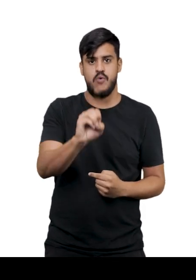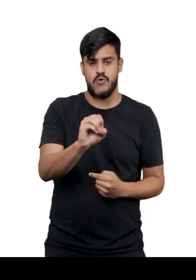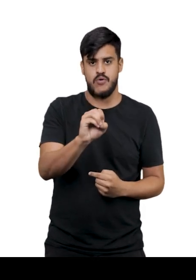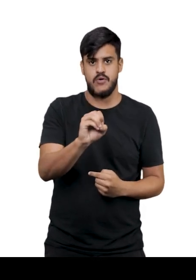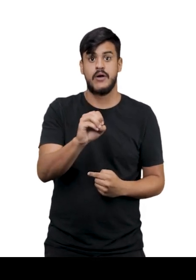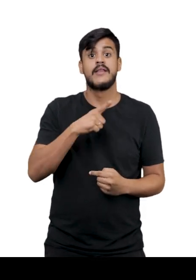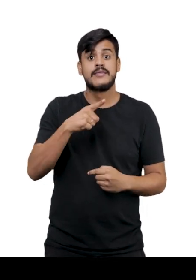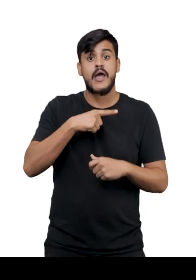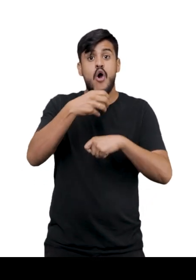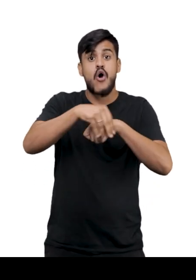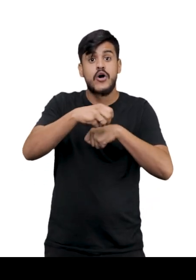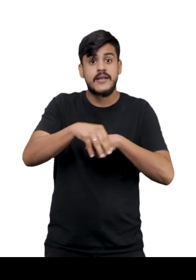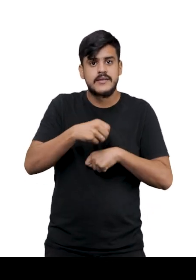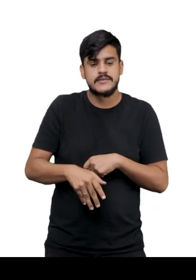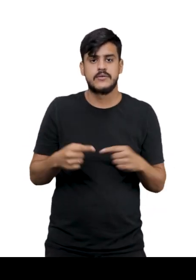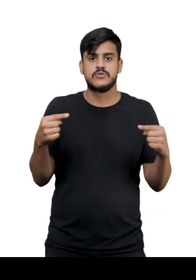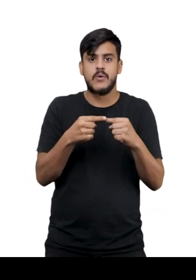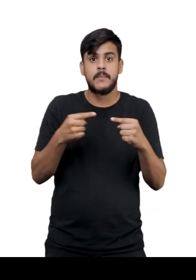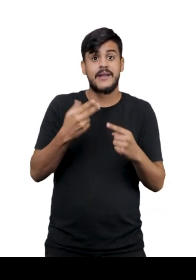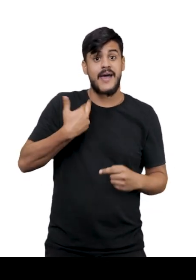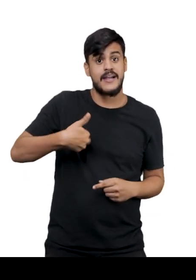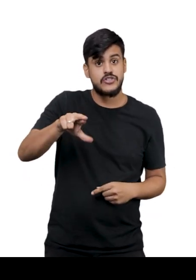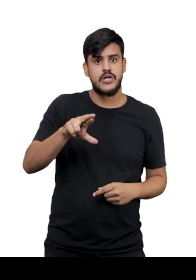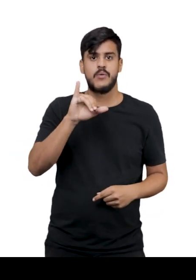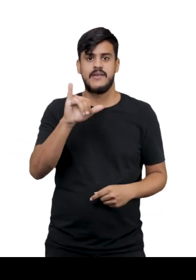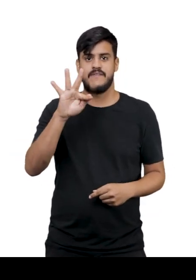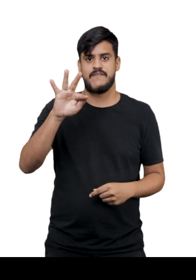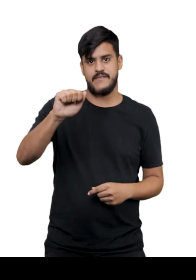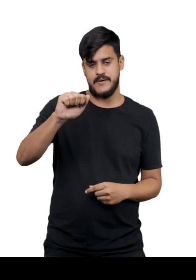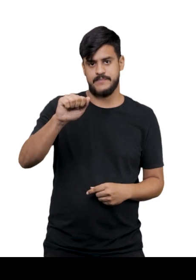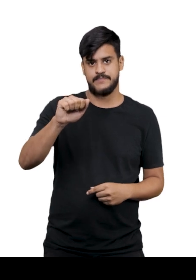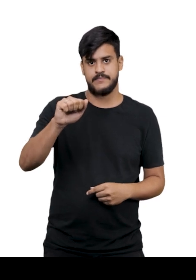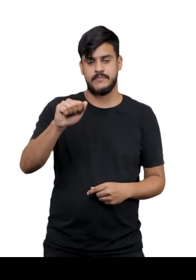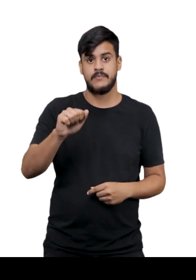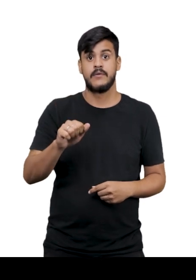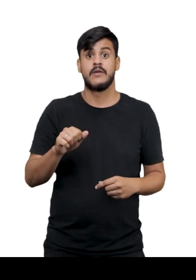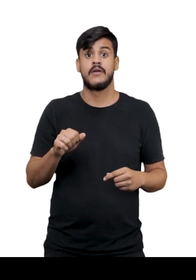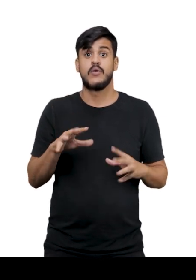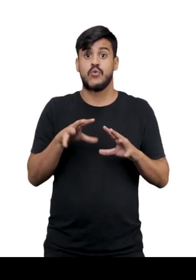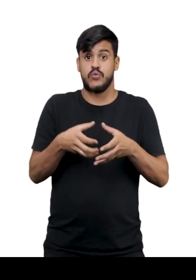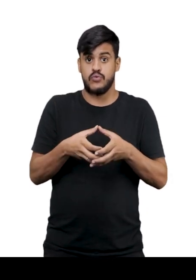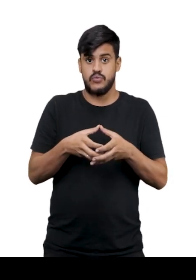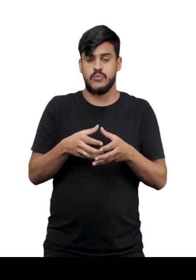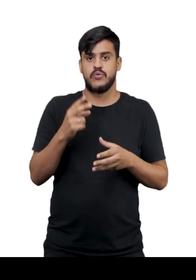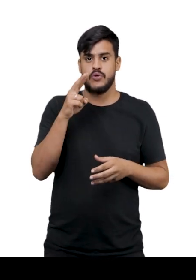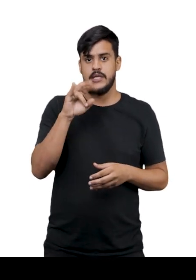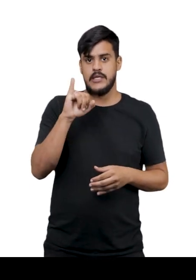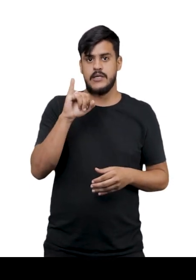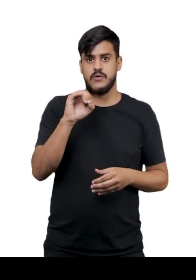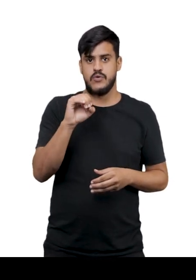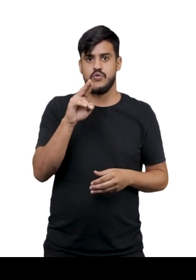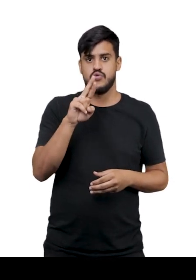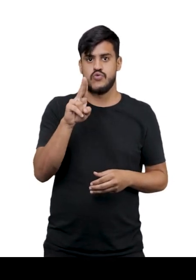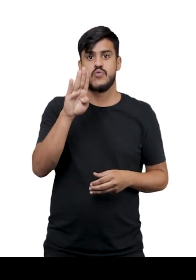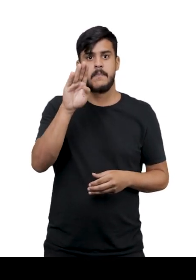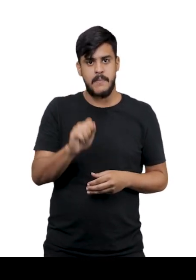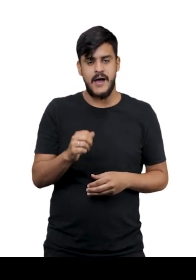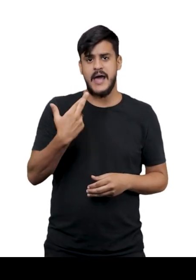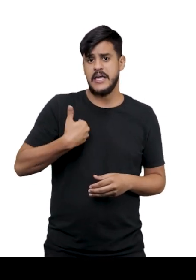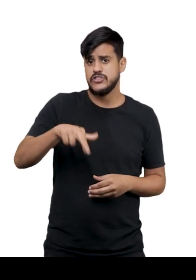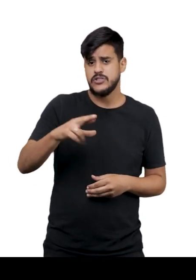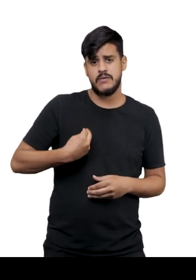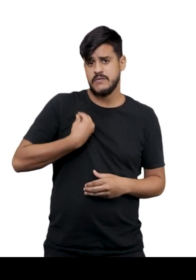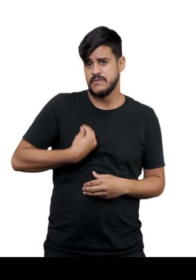babalawo, cujas orientações fazem parte do sistema religioso Ifá. Para os iorubás,